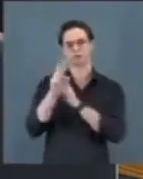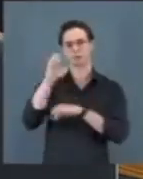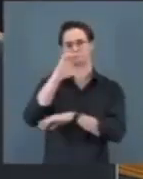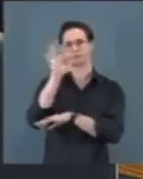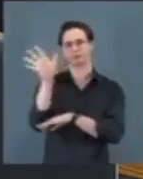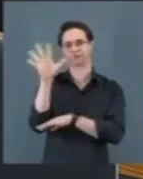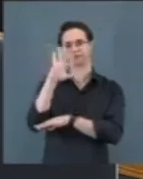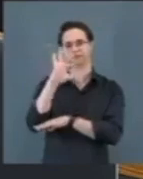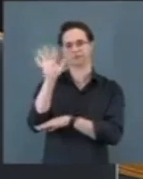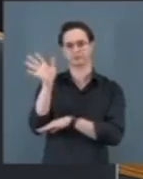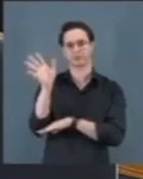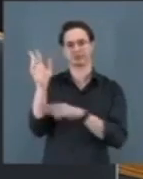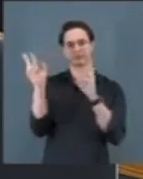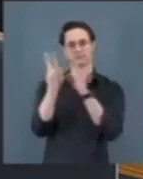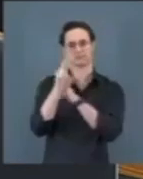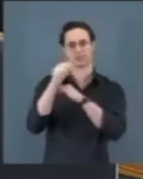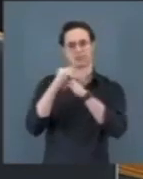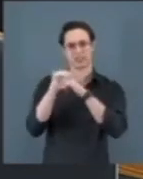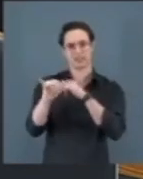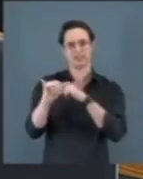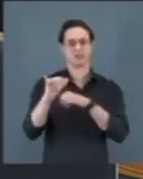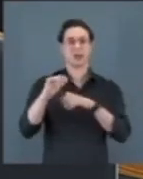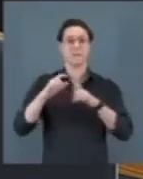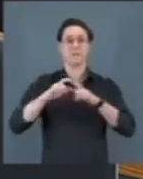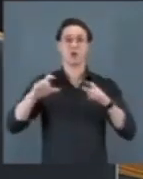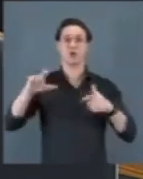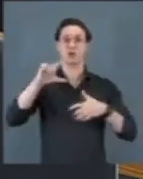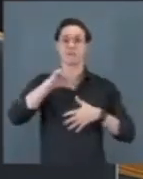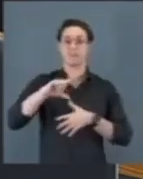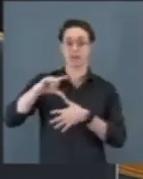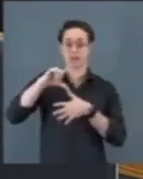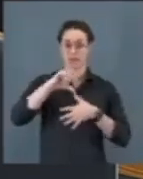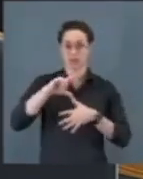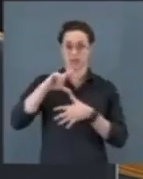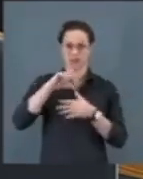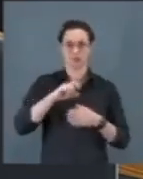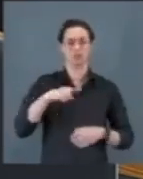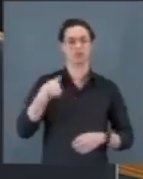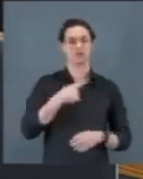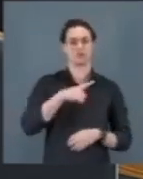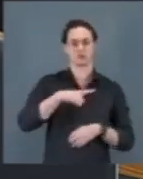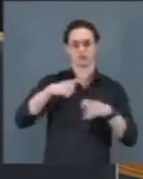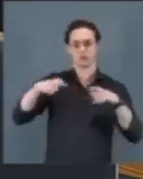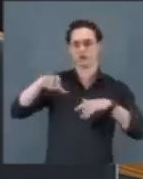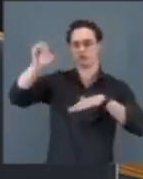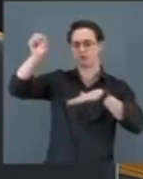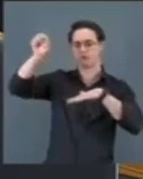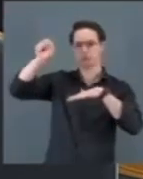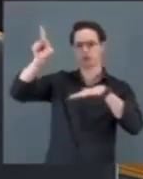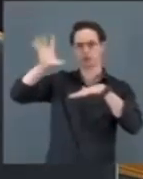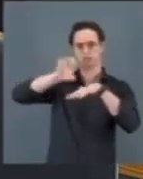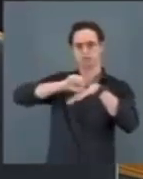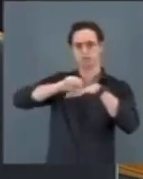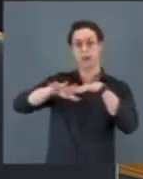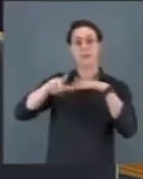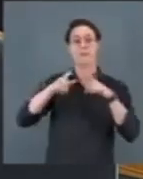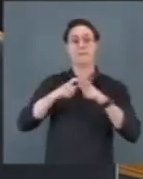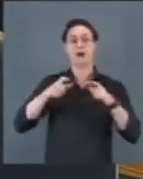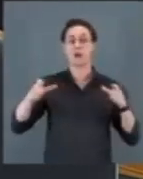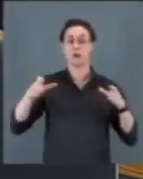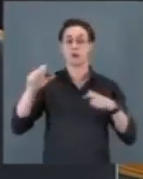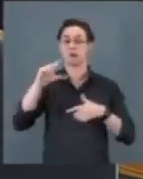Latina, temos o parque solar maior da América Latina, o Piauí é o